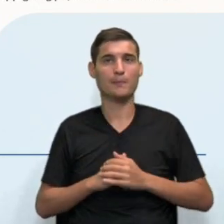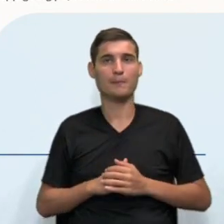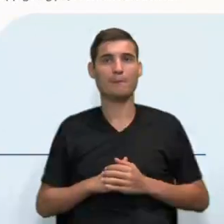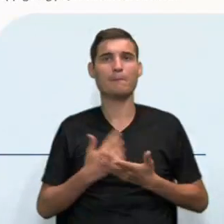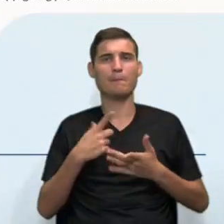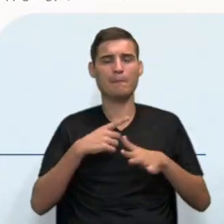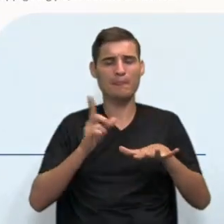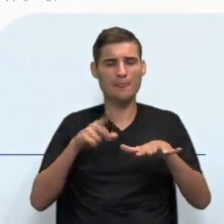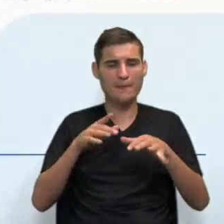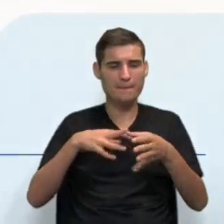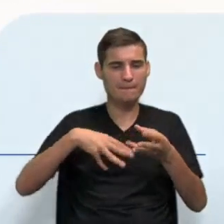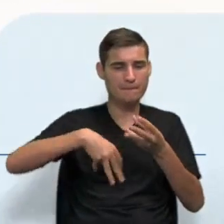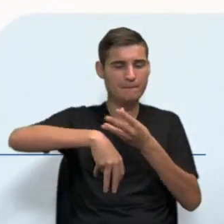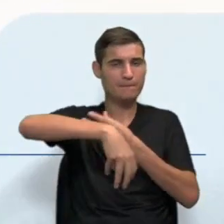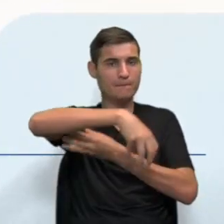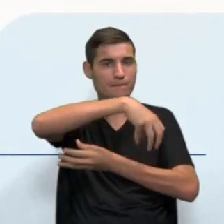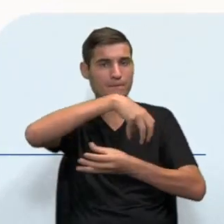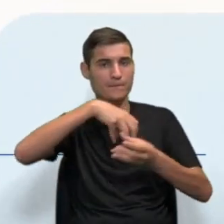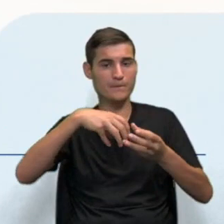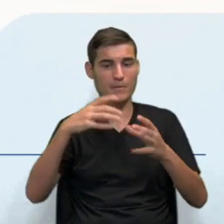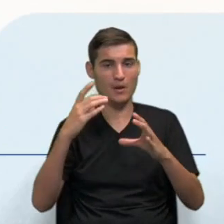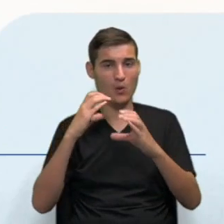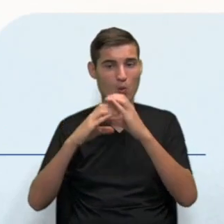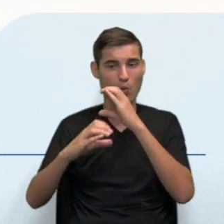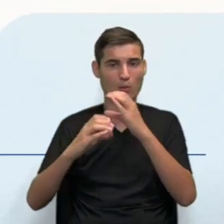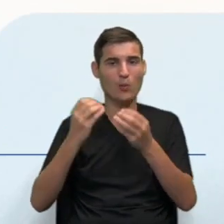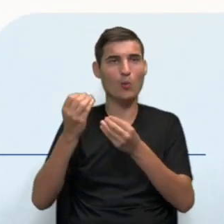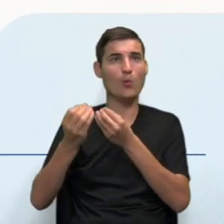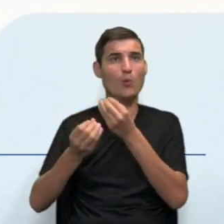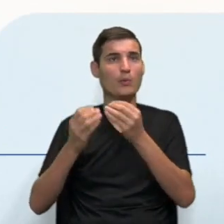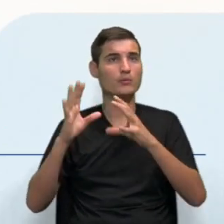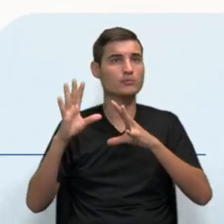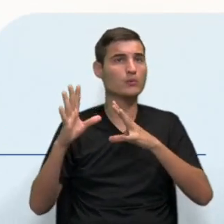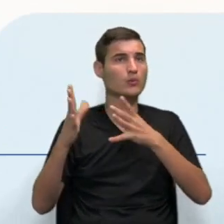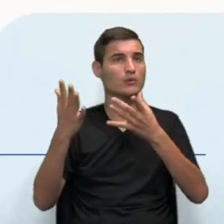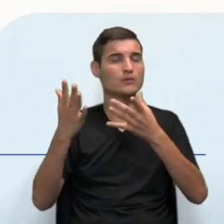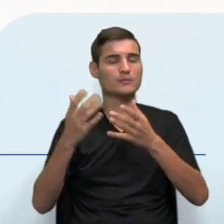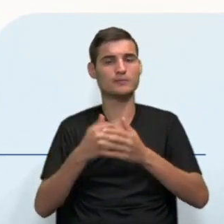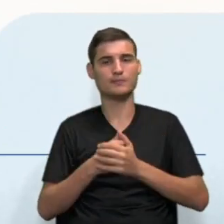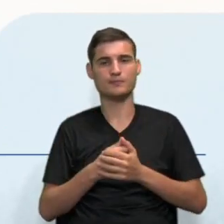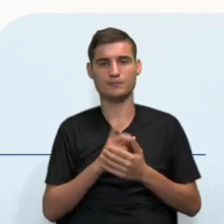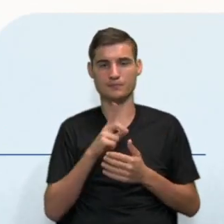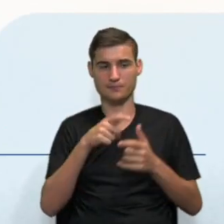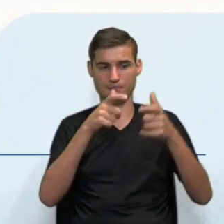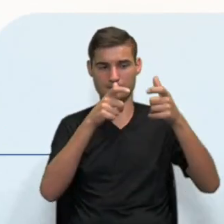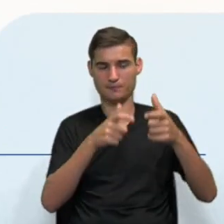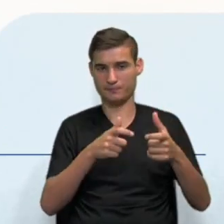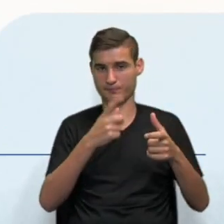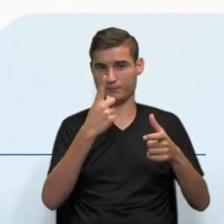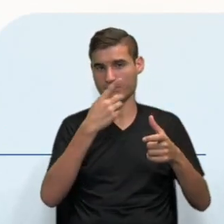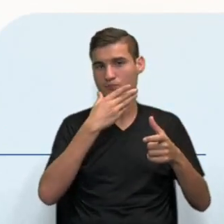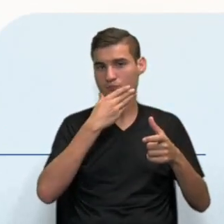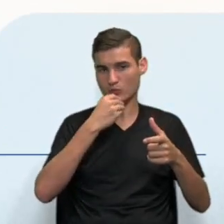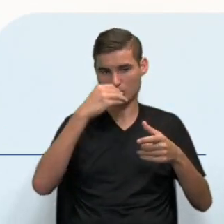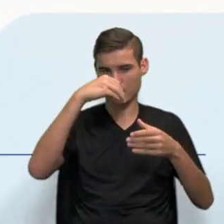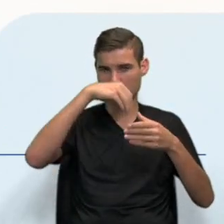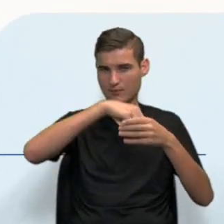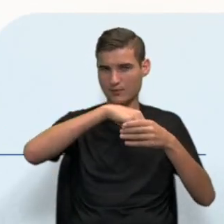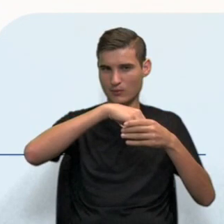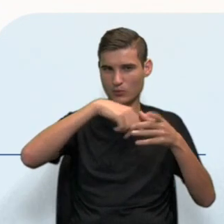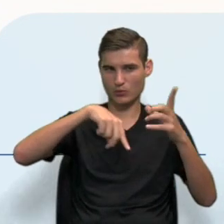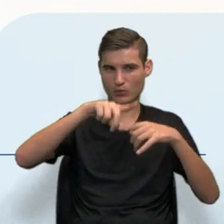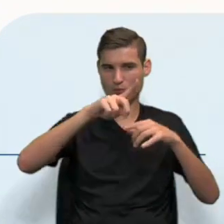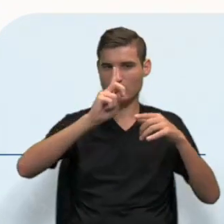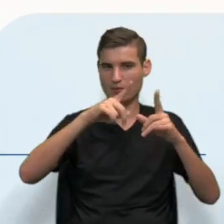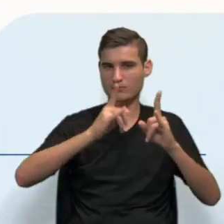fluxo dessa comunicação? Primeiro, então, como eu falei, o operador vai pressionar o botão. Ou seja, é a fonte